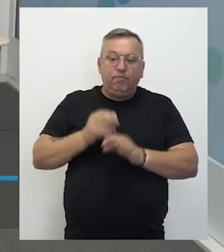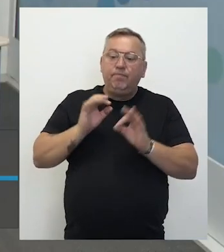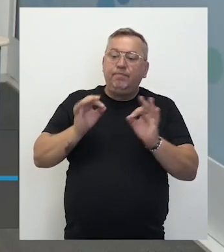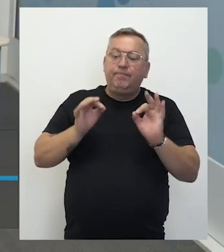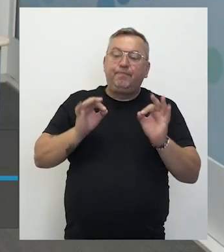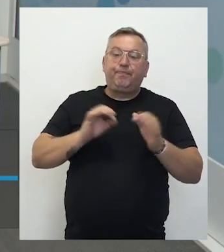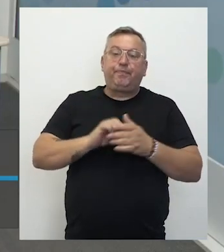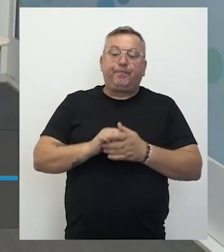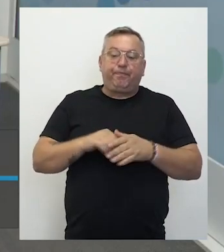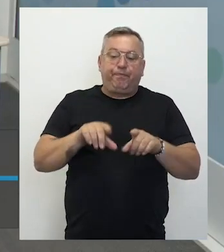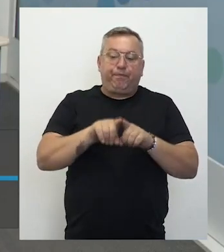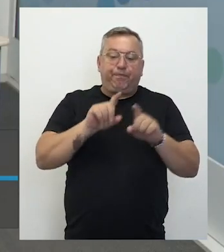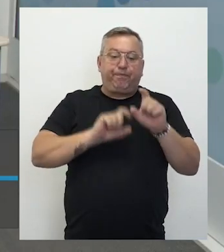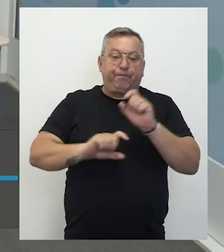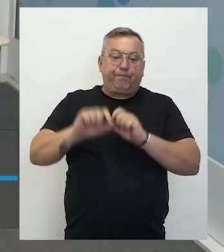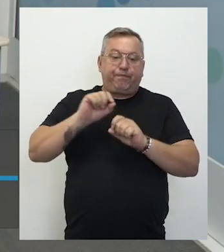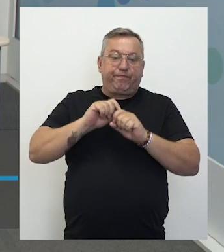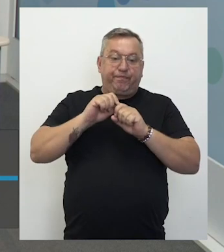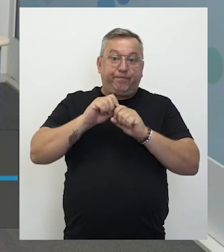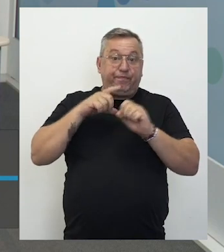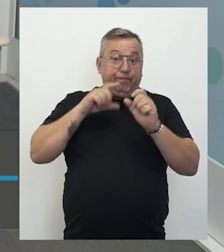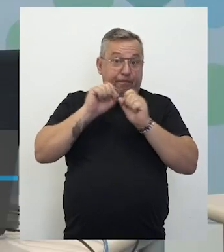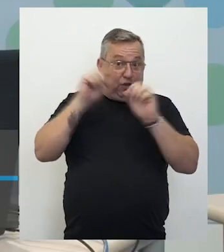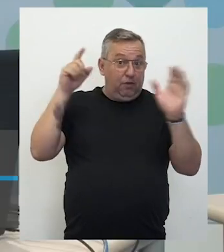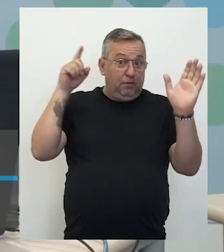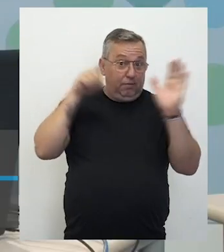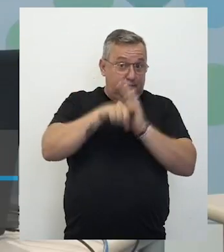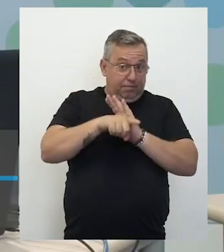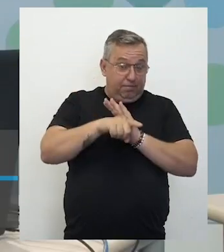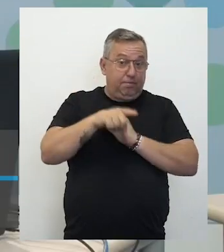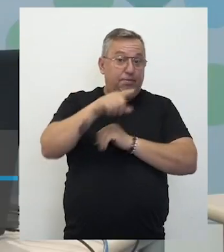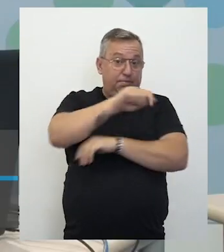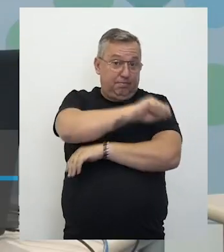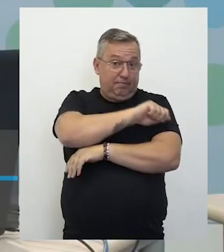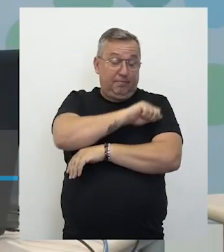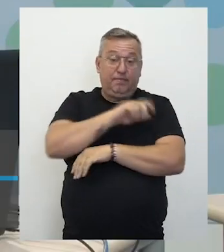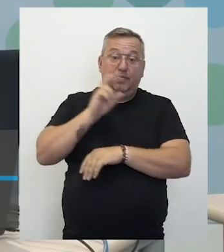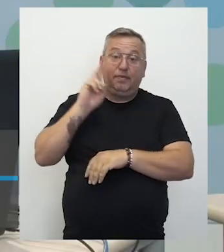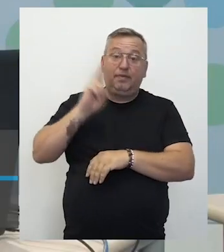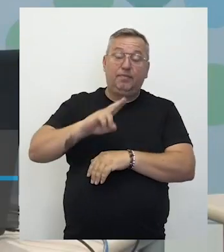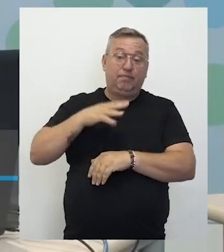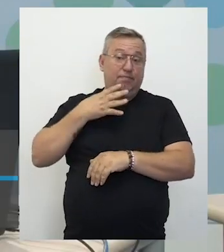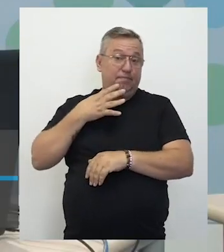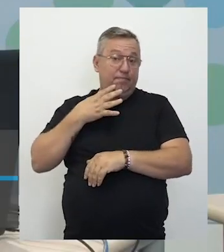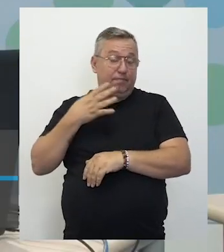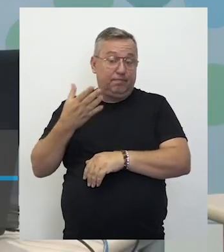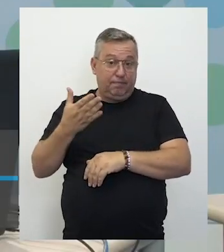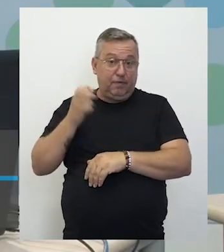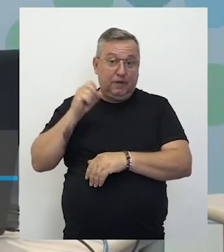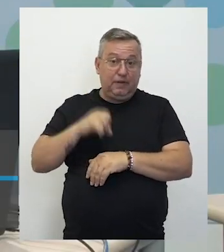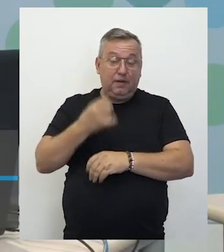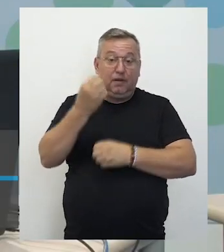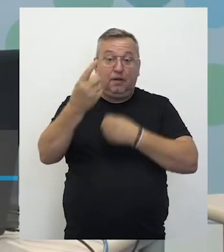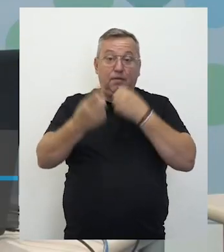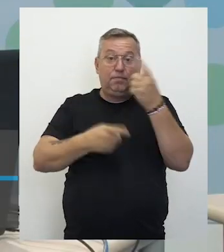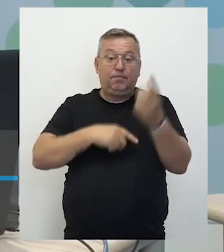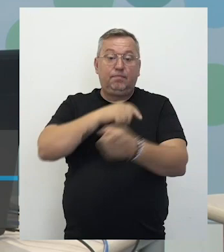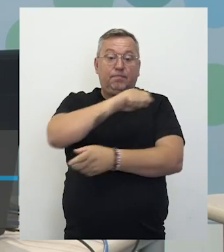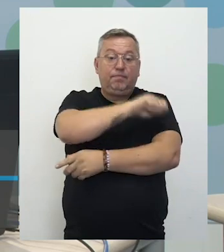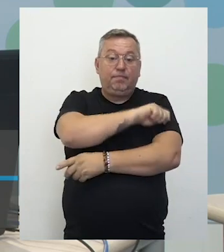bem. Inclusive, eu até vou lançar uma pergunta aqui para os nossos estudantes, só para a gente ter uma ideia, né? Se alguns dos nossos